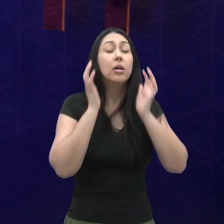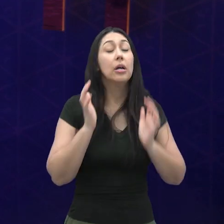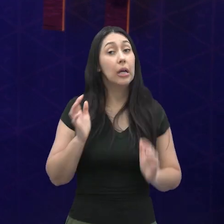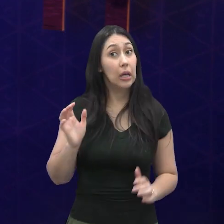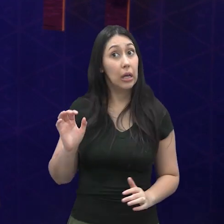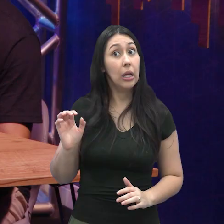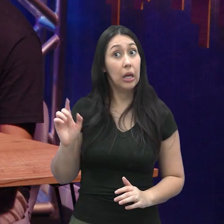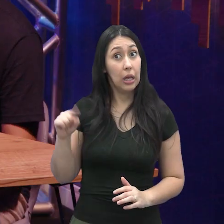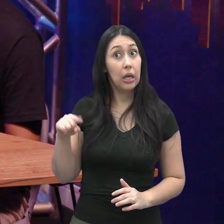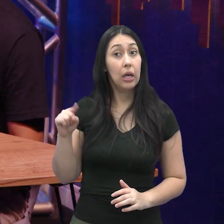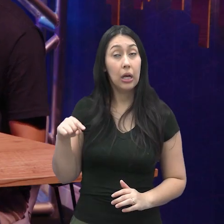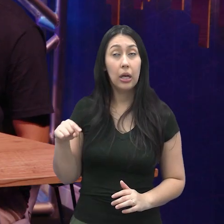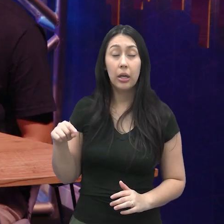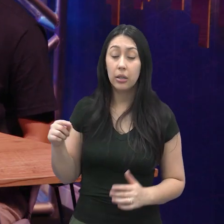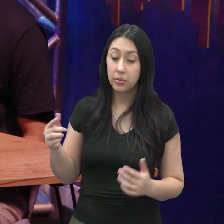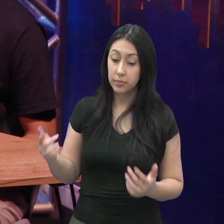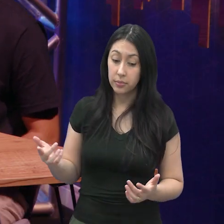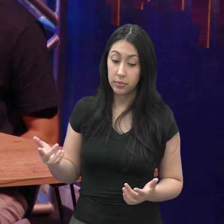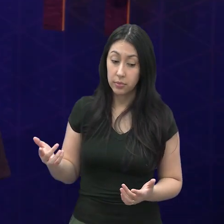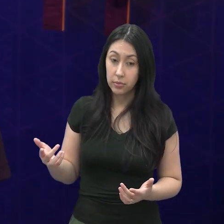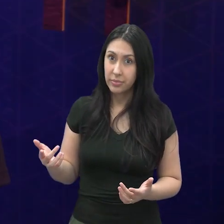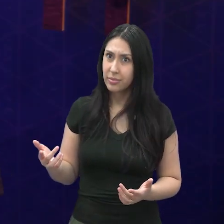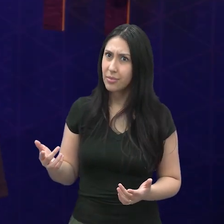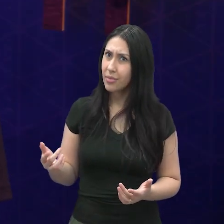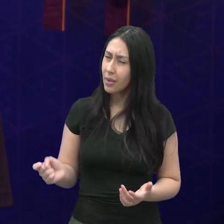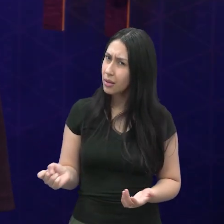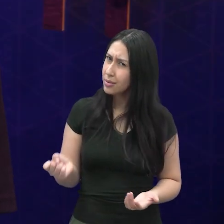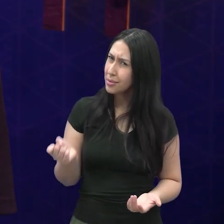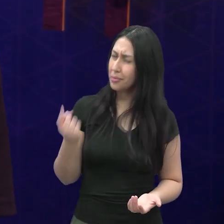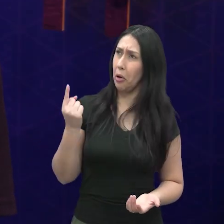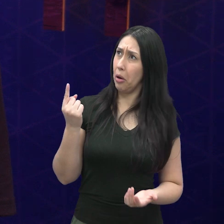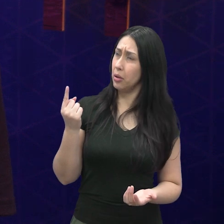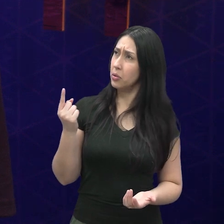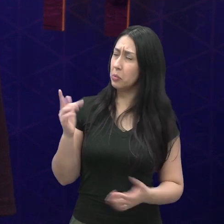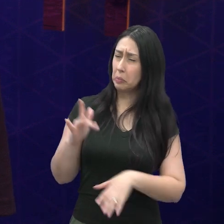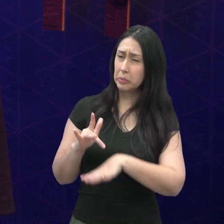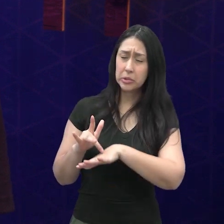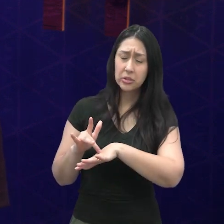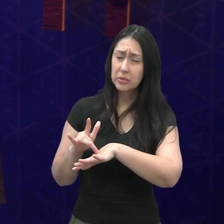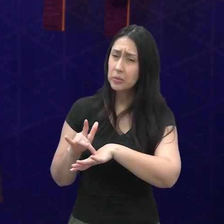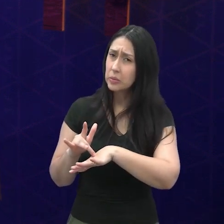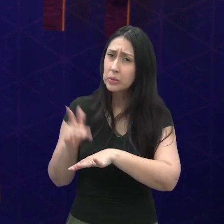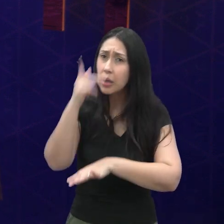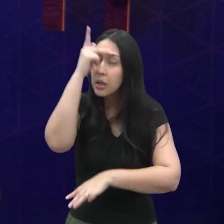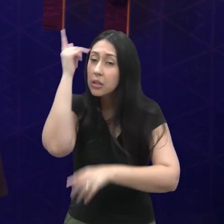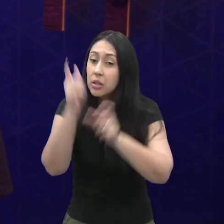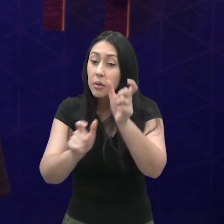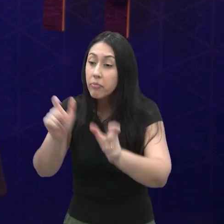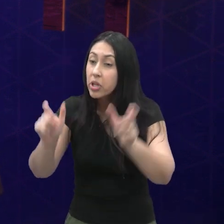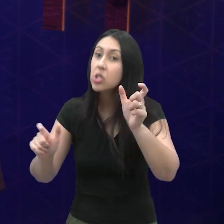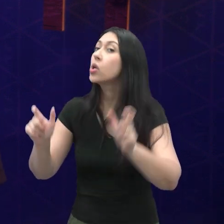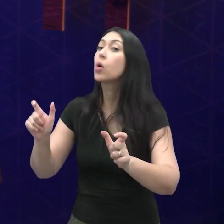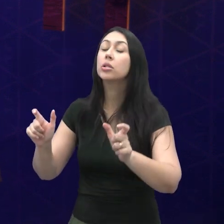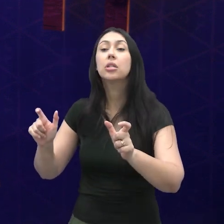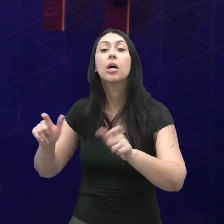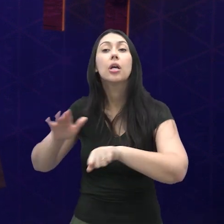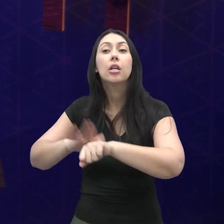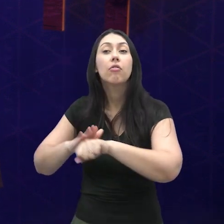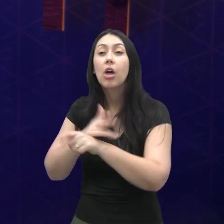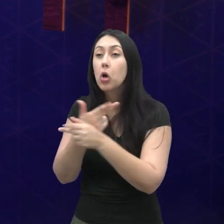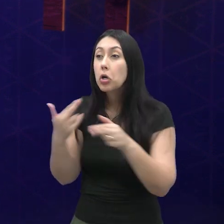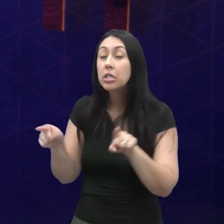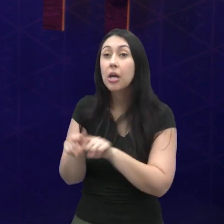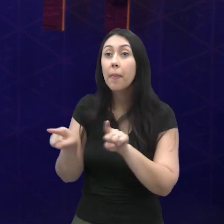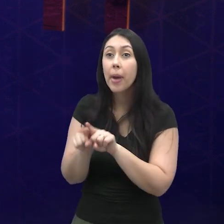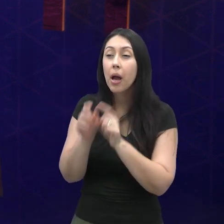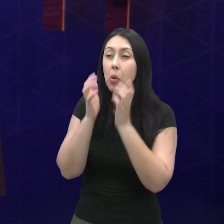né? Assim, é bizarro a gente ver, né? E pessoas que passaram por procedimentos estéticos e